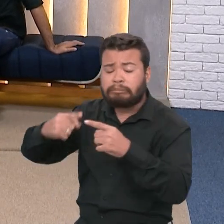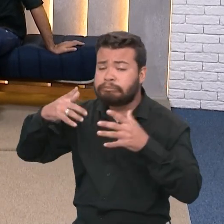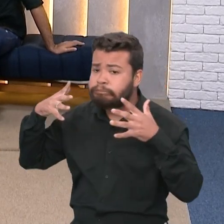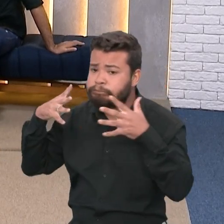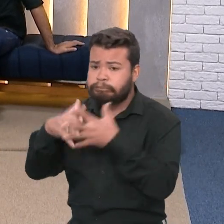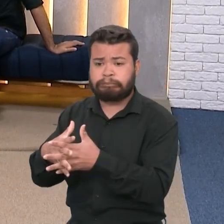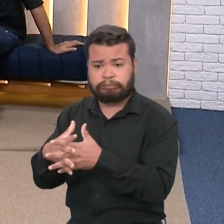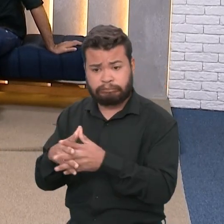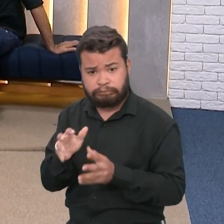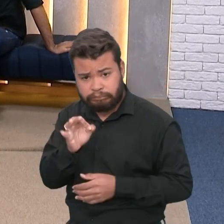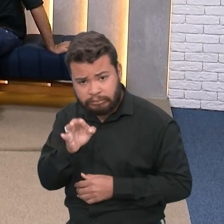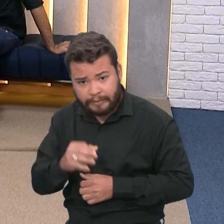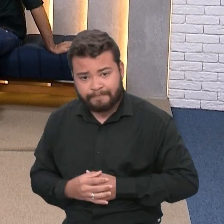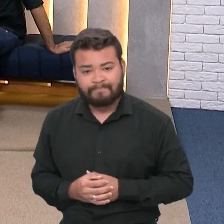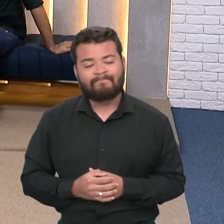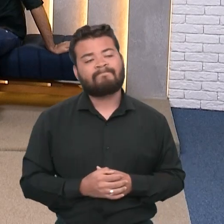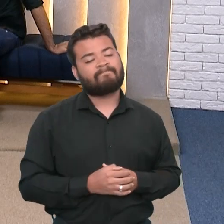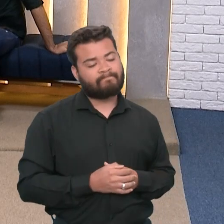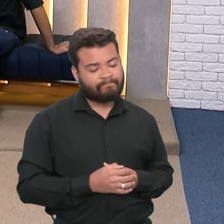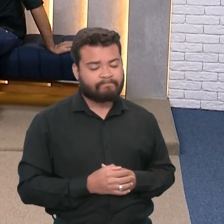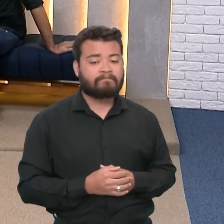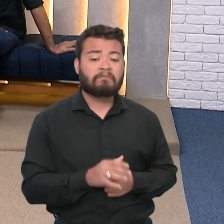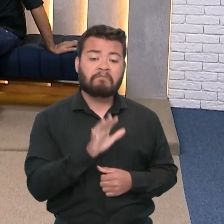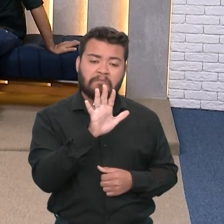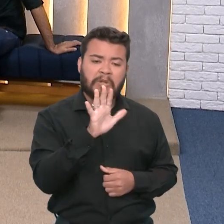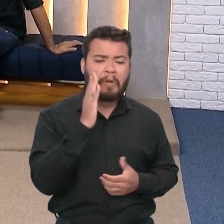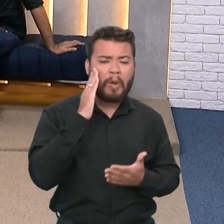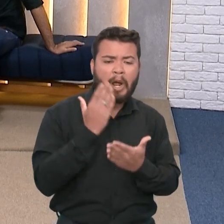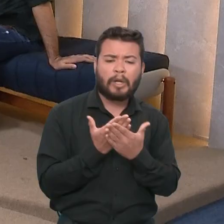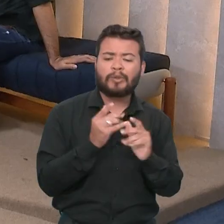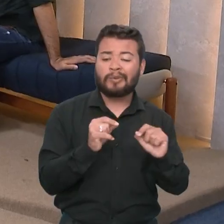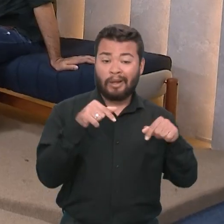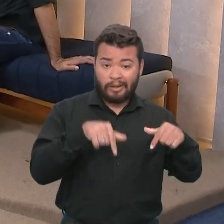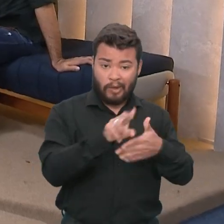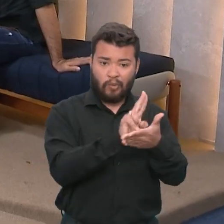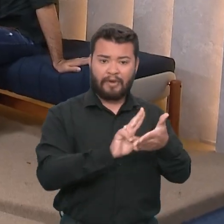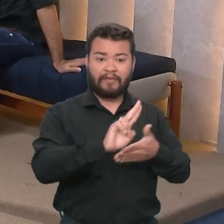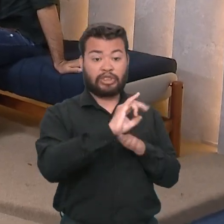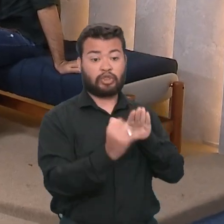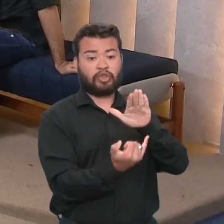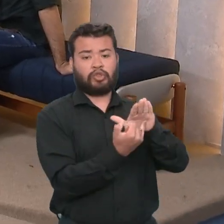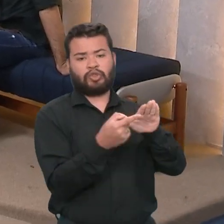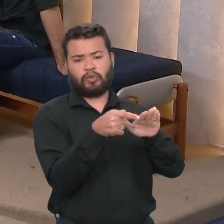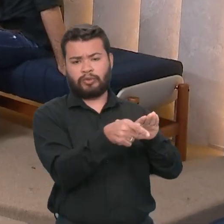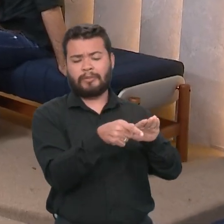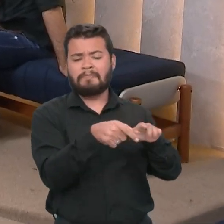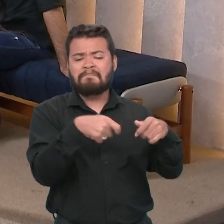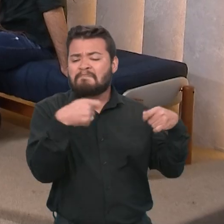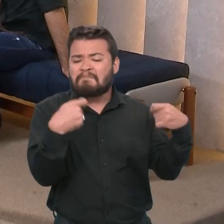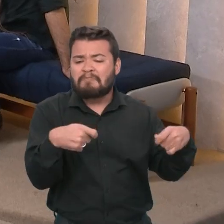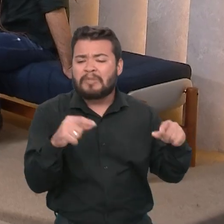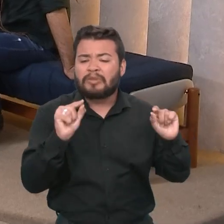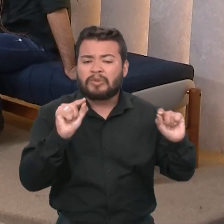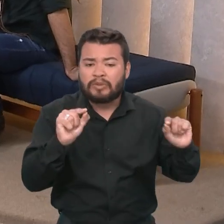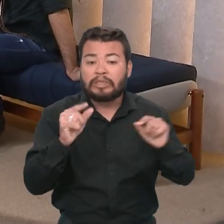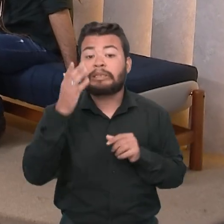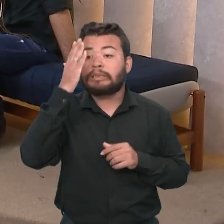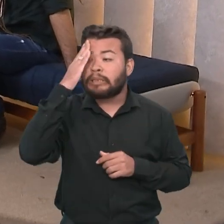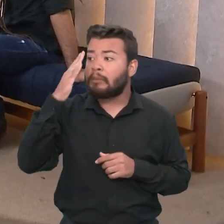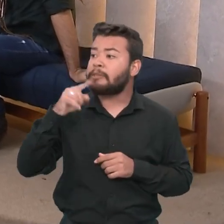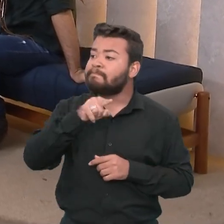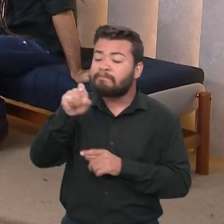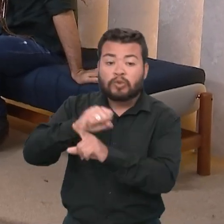a beleza disso aqui também é que a universidade, como instituição, ela precisa estar preparada para responder às diversas demandas